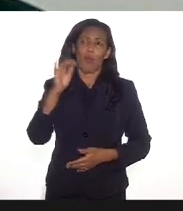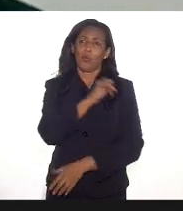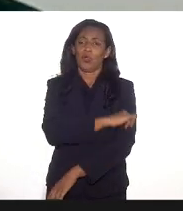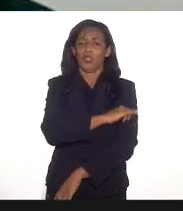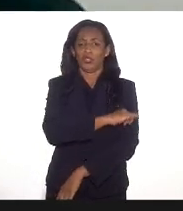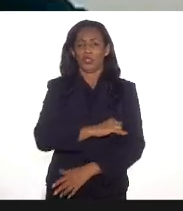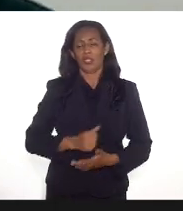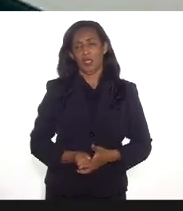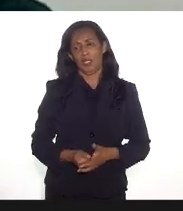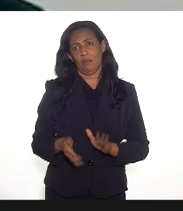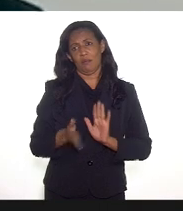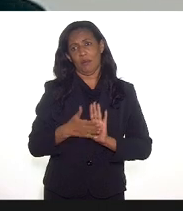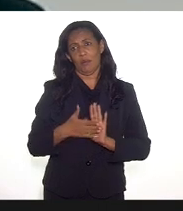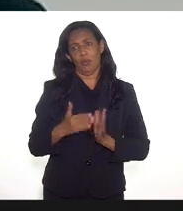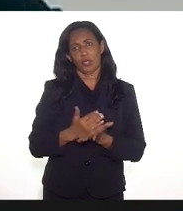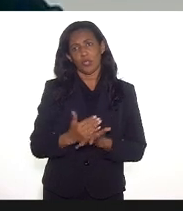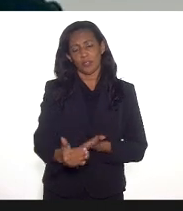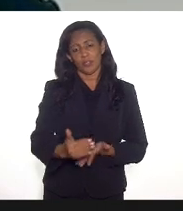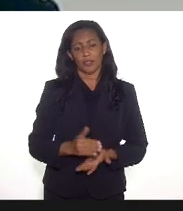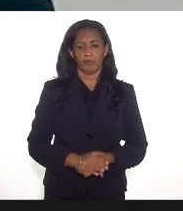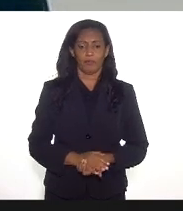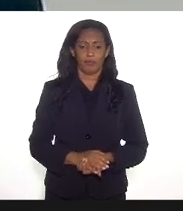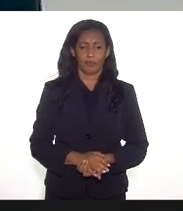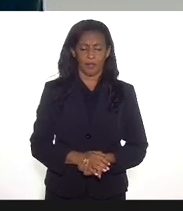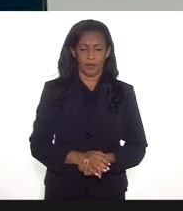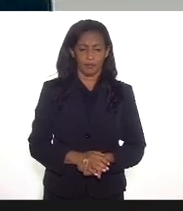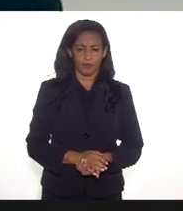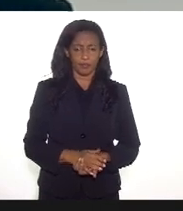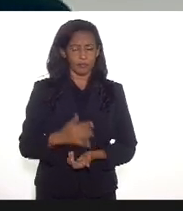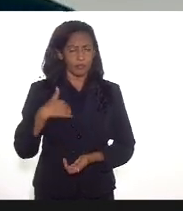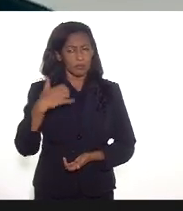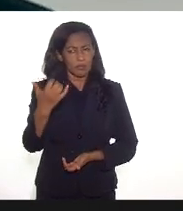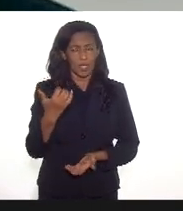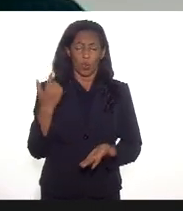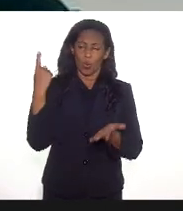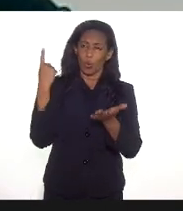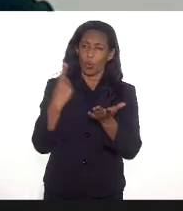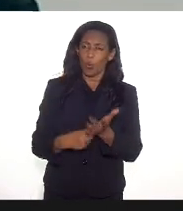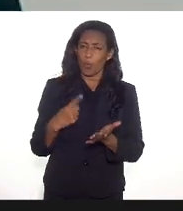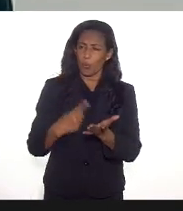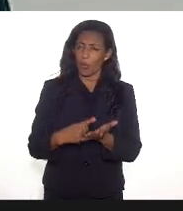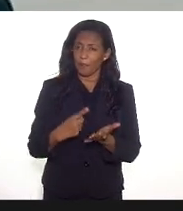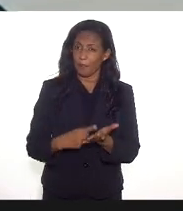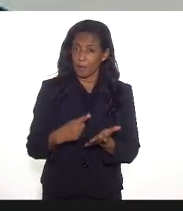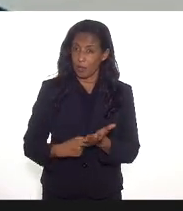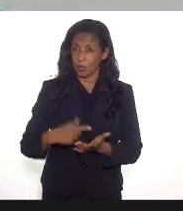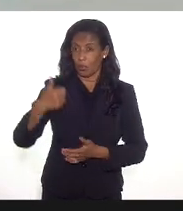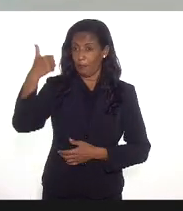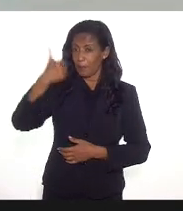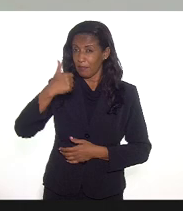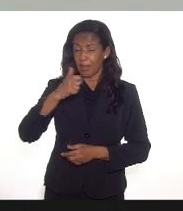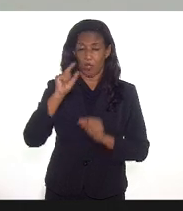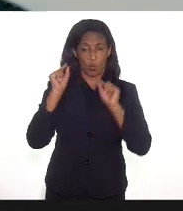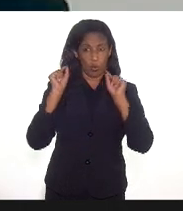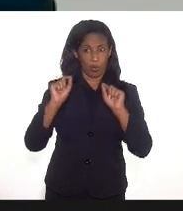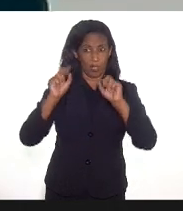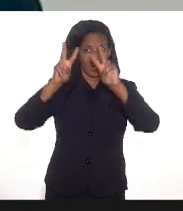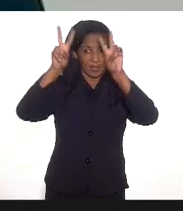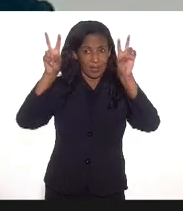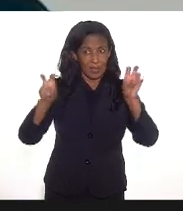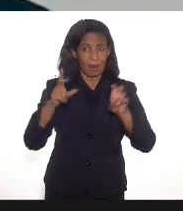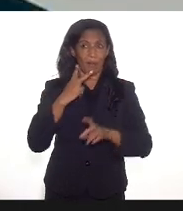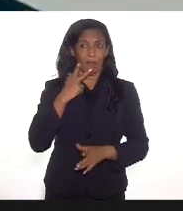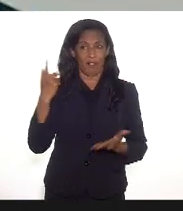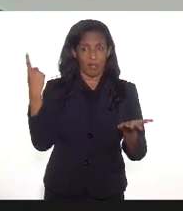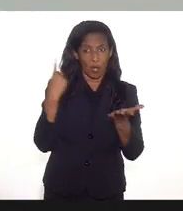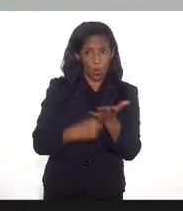fundamental para a proposta inicial. Então, eu quero aqui firmar um compromisso de que, primeiro, o que está aqui tem o compromisso